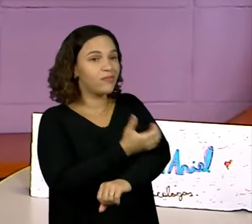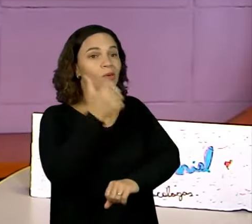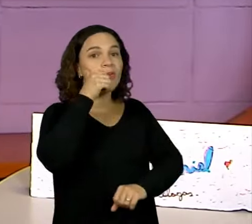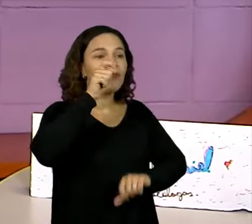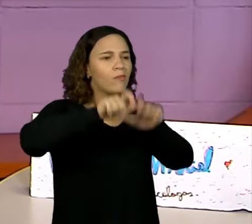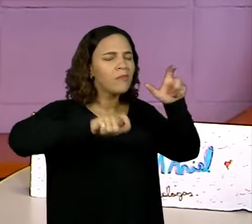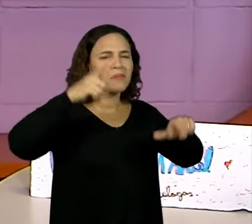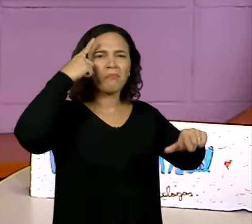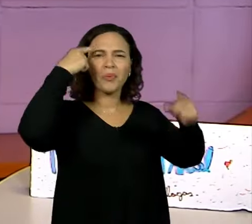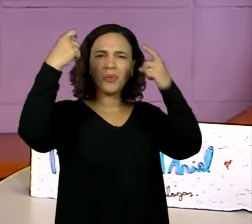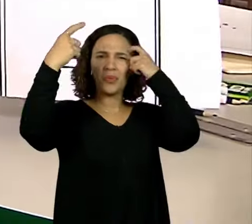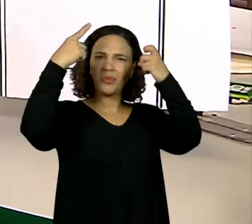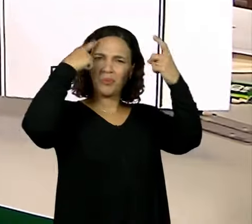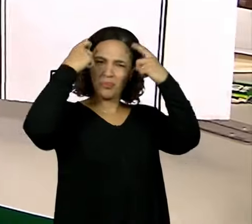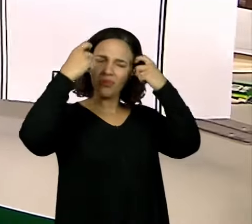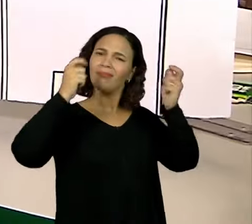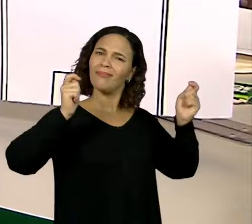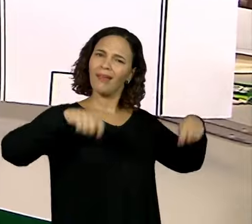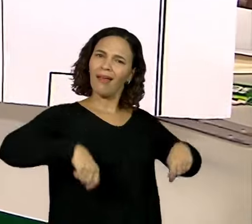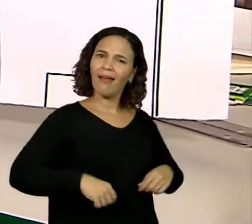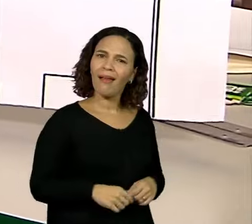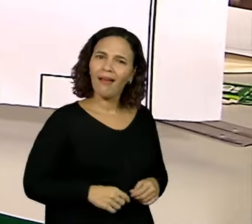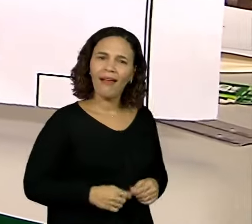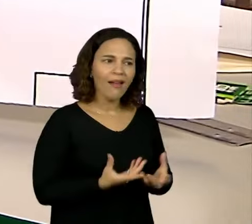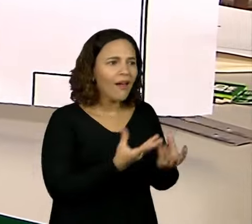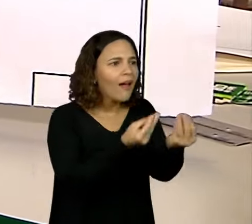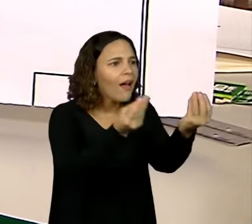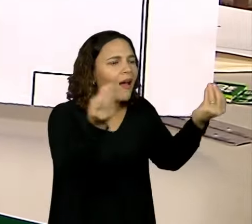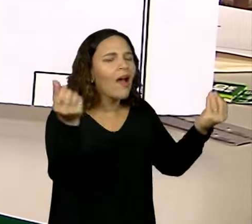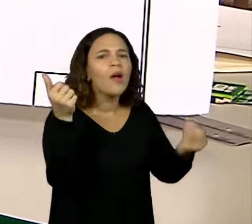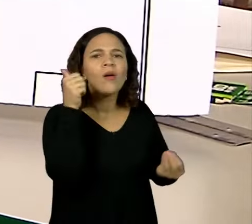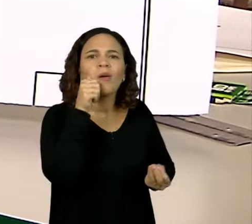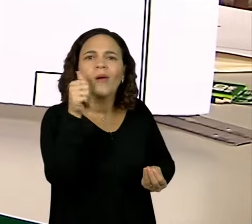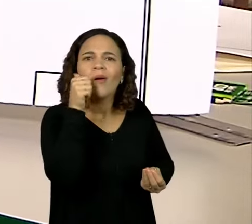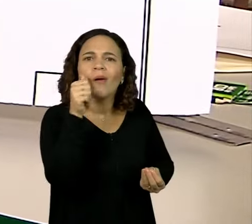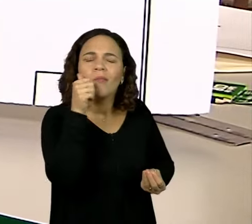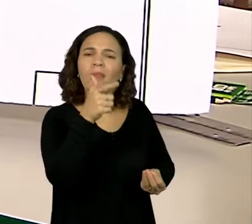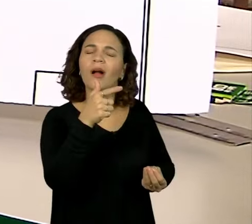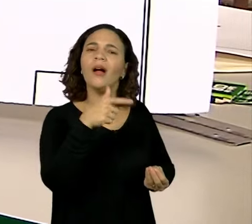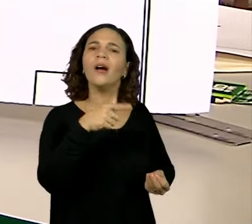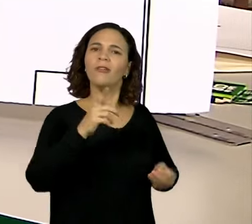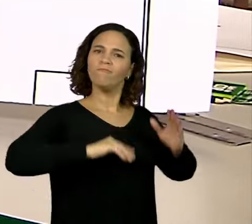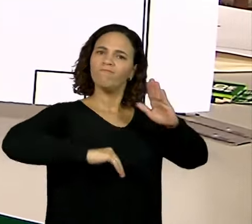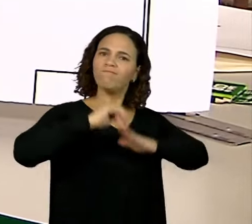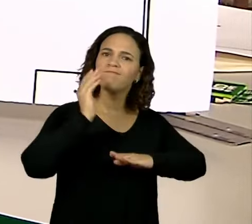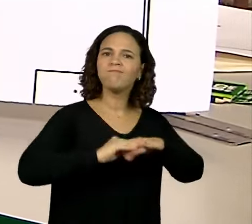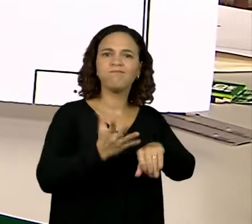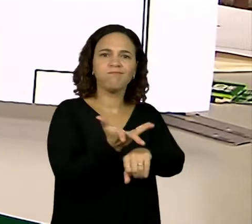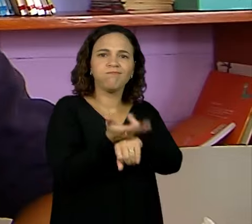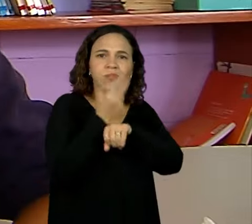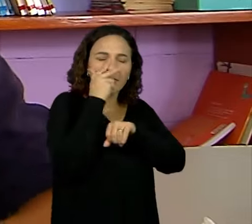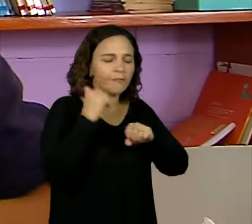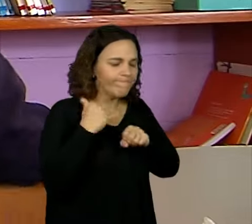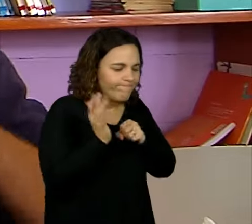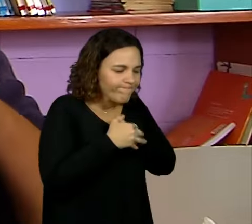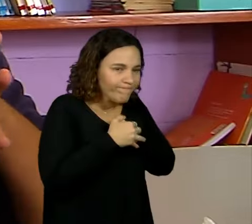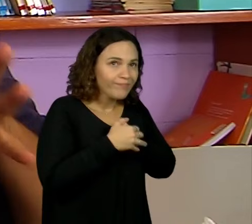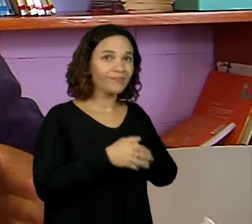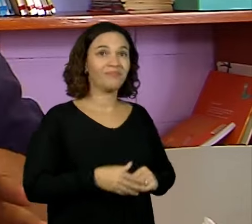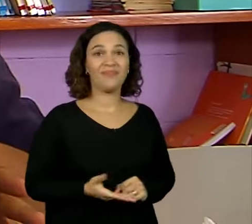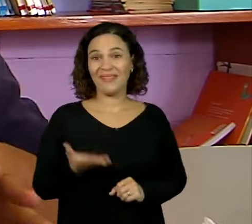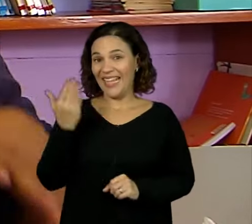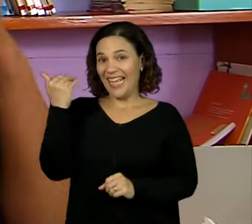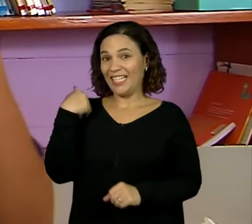muita criatividade. Muitas mulheres têm muito talento, mas mantêm isso oculto. Antes eu tinha